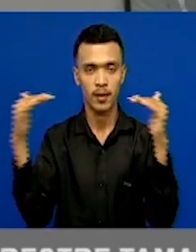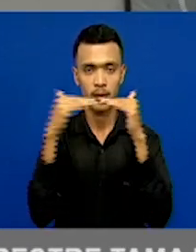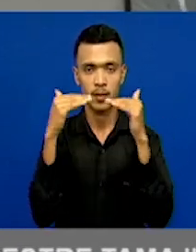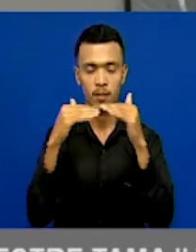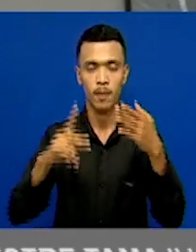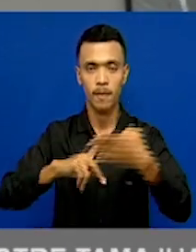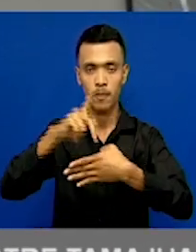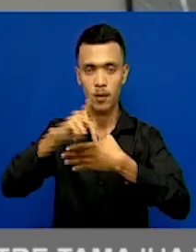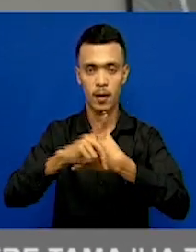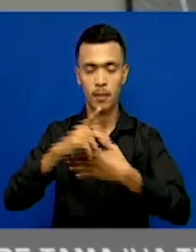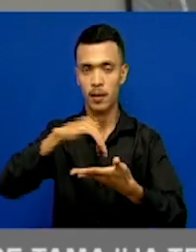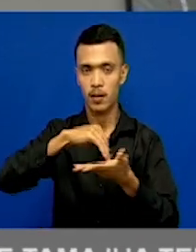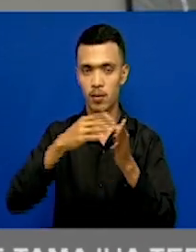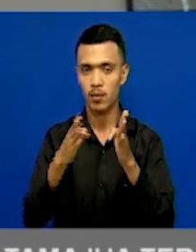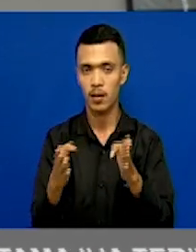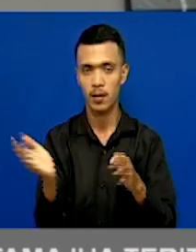estudante Sira, Sira se